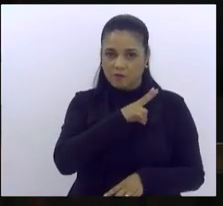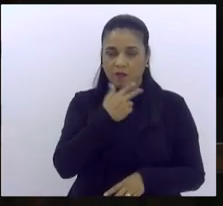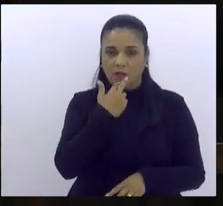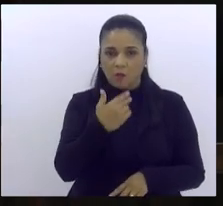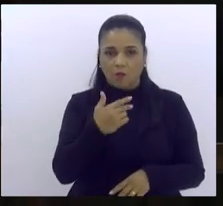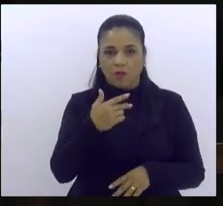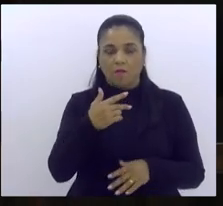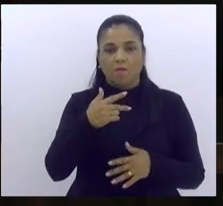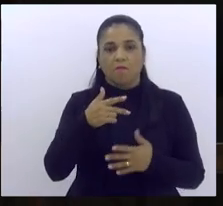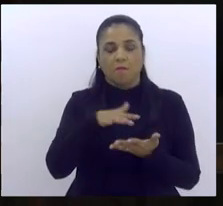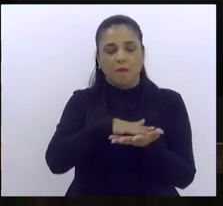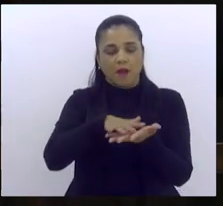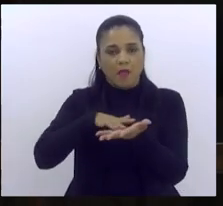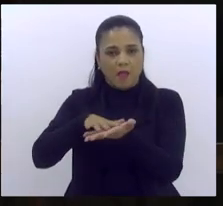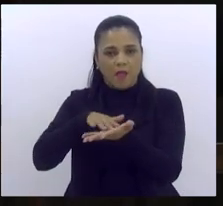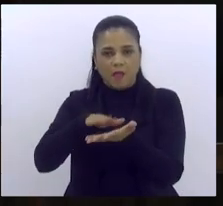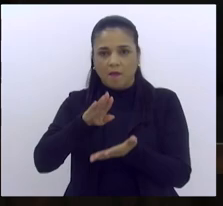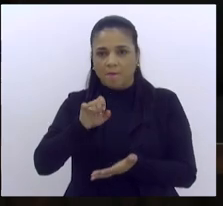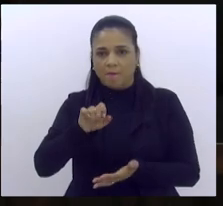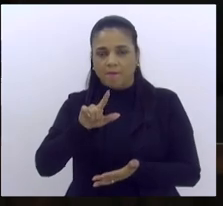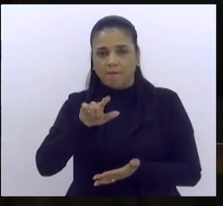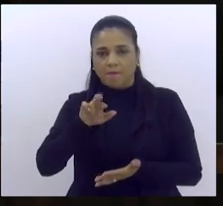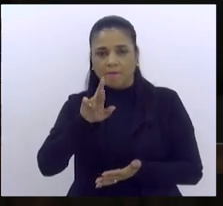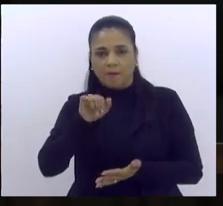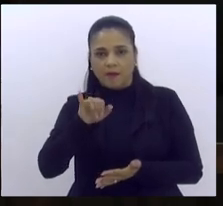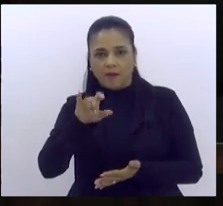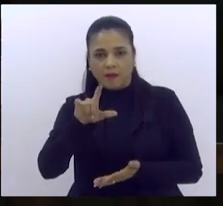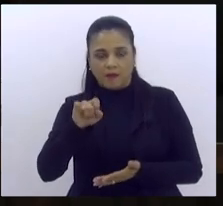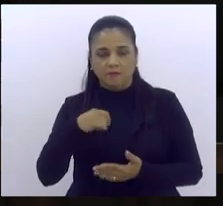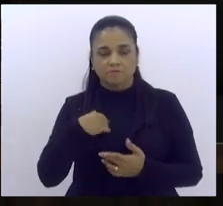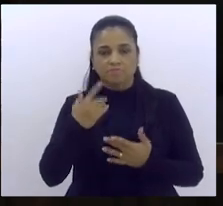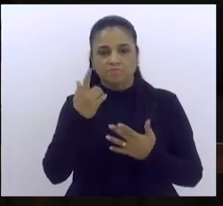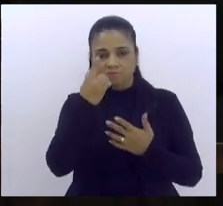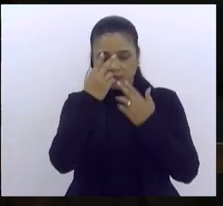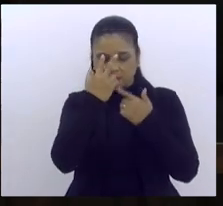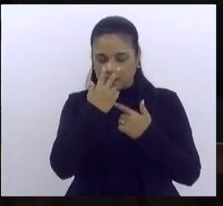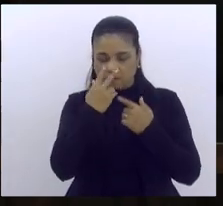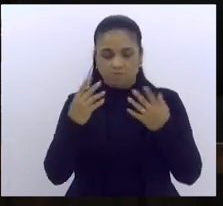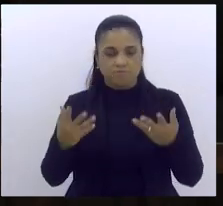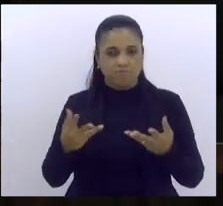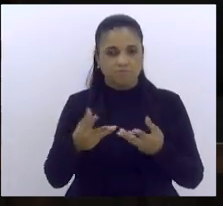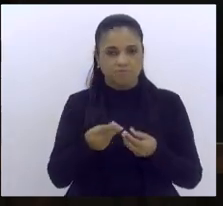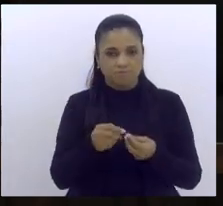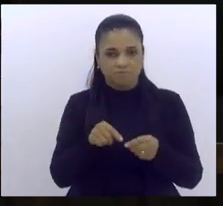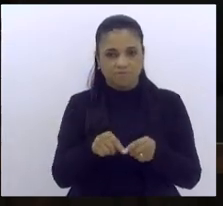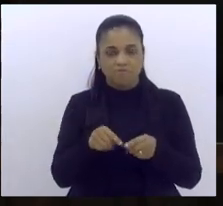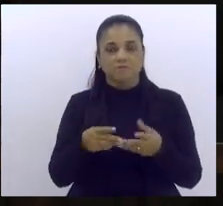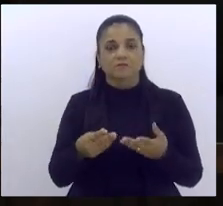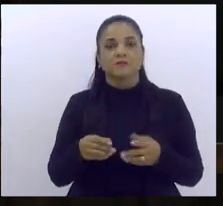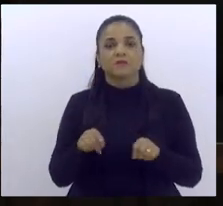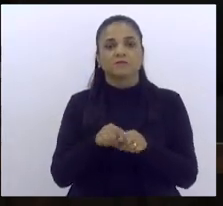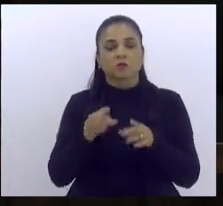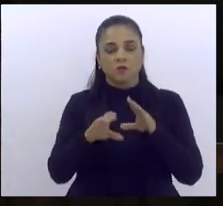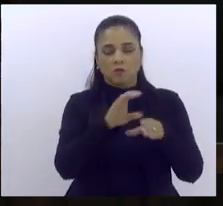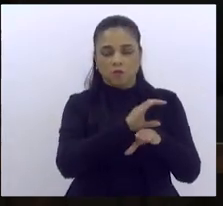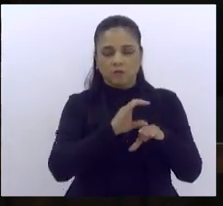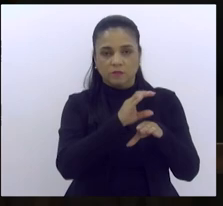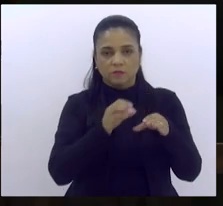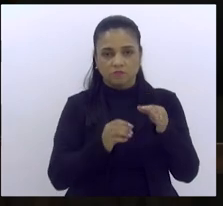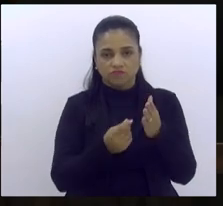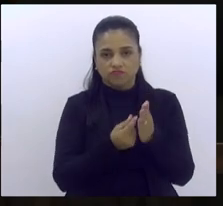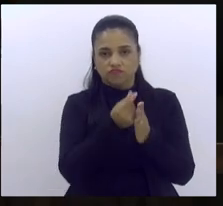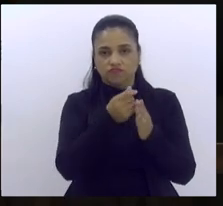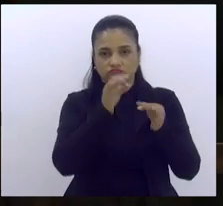Braille para acessibilidade aos deficientes visuais. Pendendo de pareceres das comissões Constituição e Justiça, de Educação, Pessoa